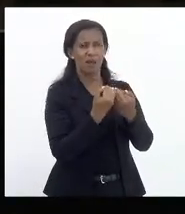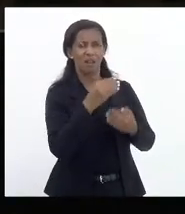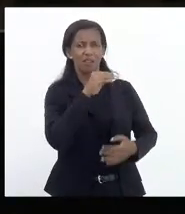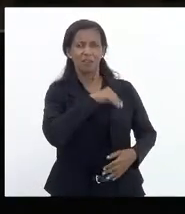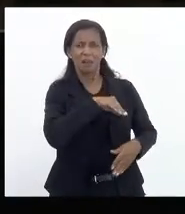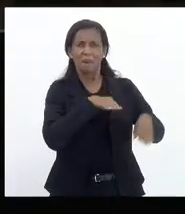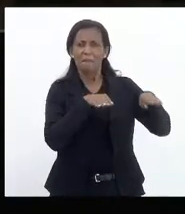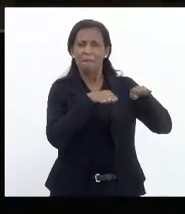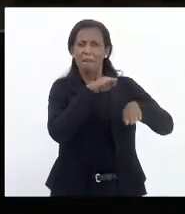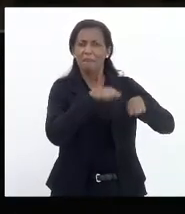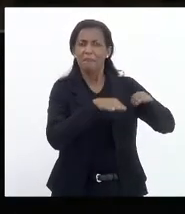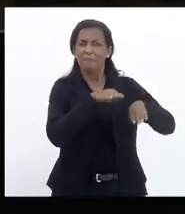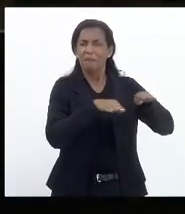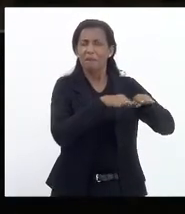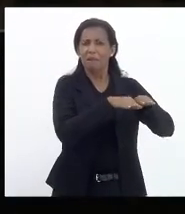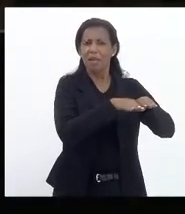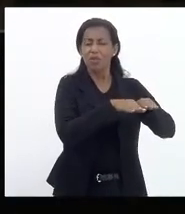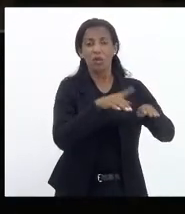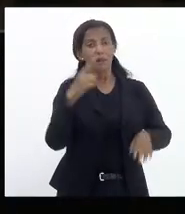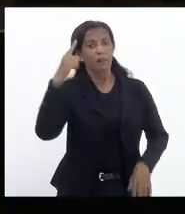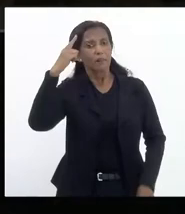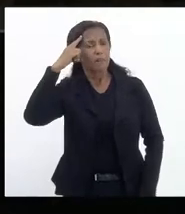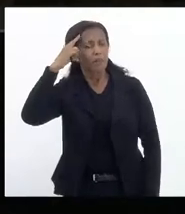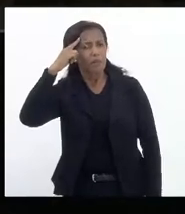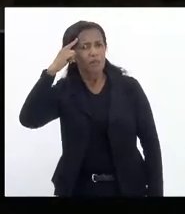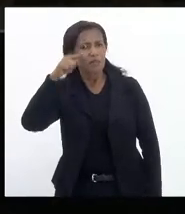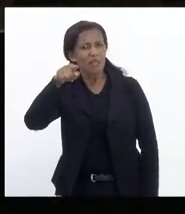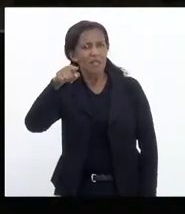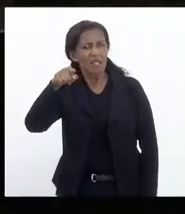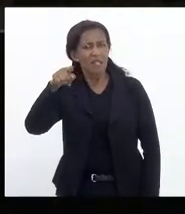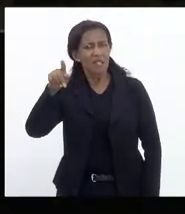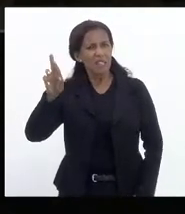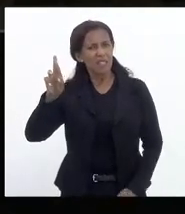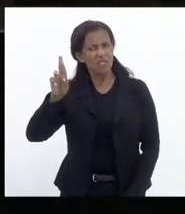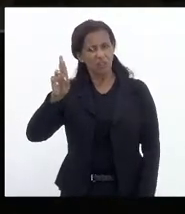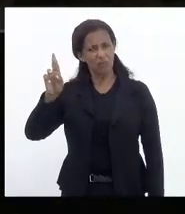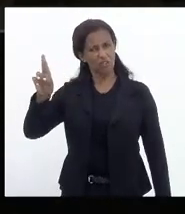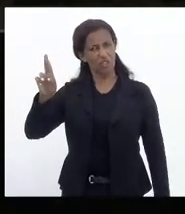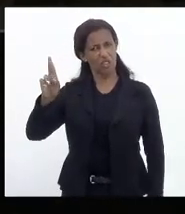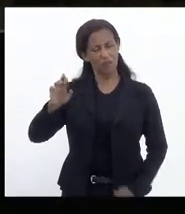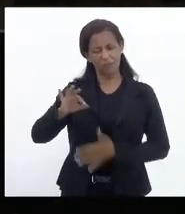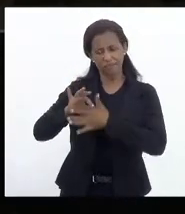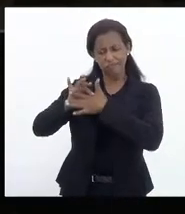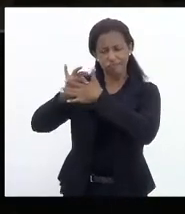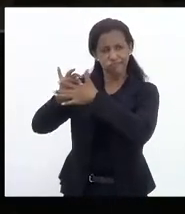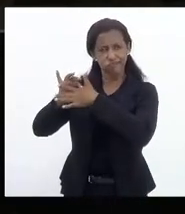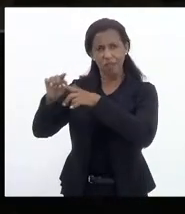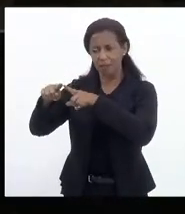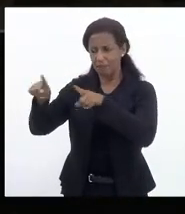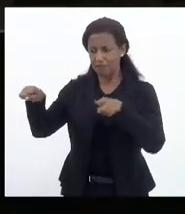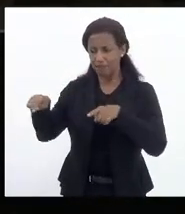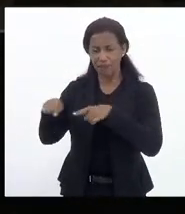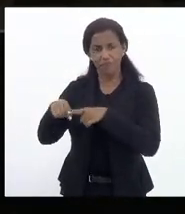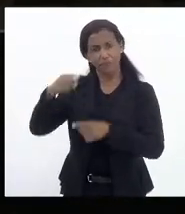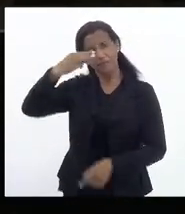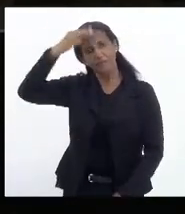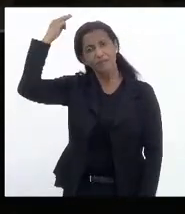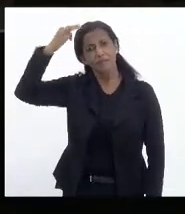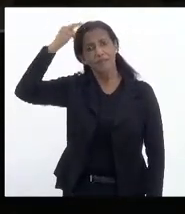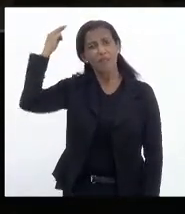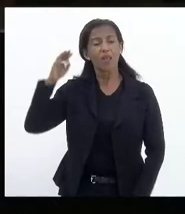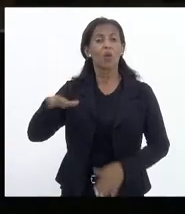média eu quero parei para pensar que ele foi chefe de gabinete do meu amigo mais fácil quando foi